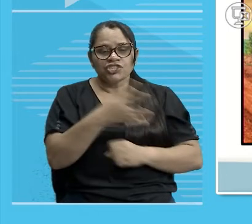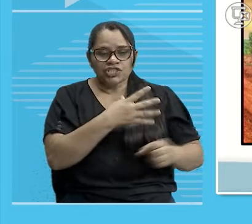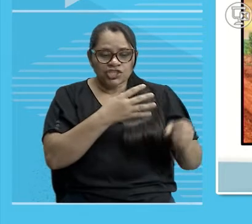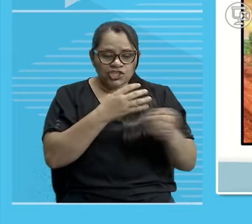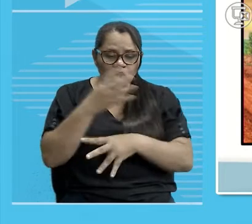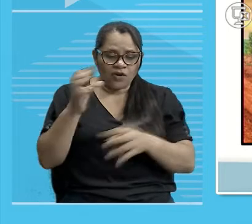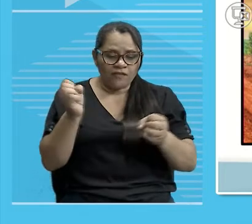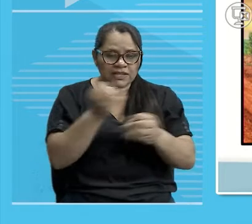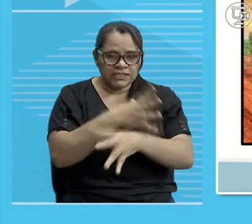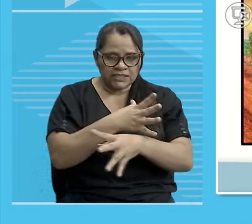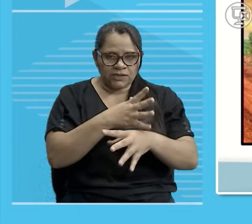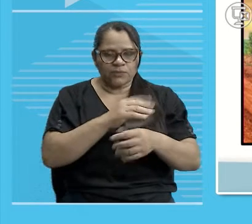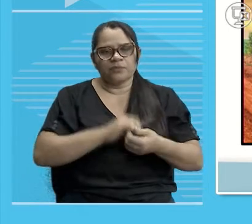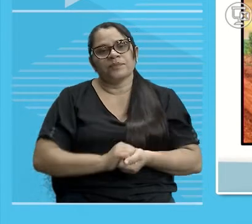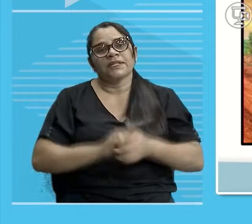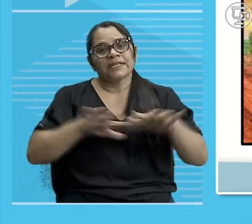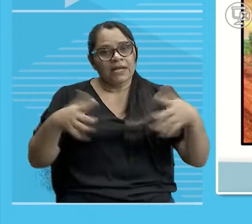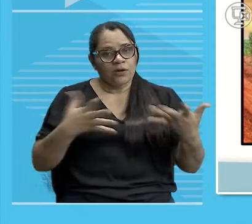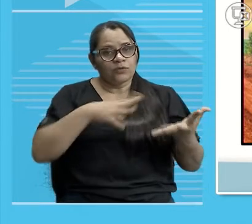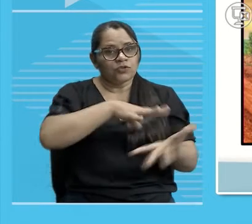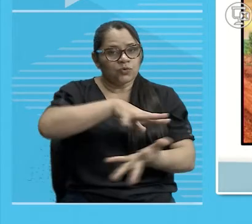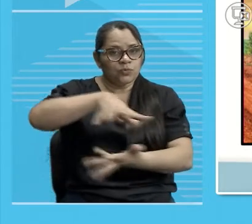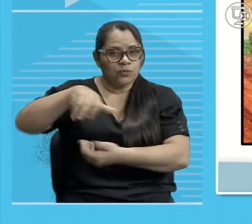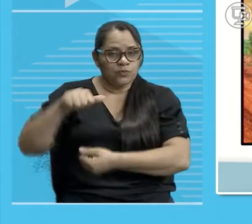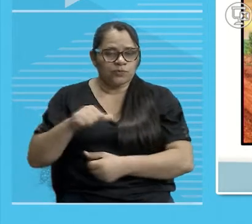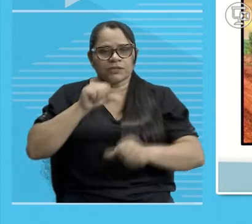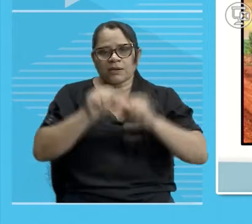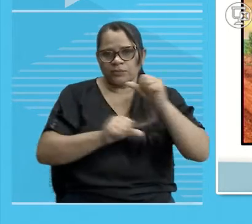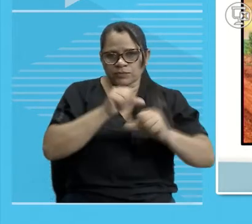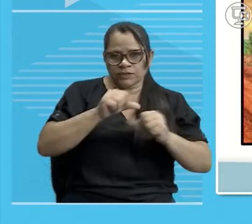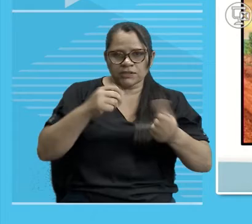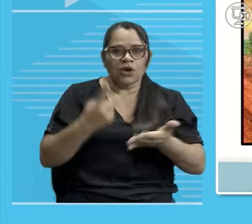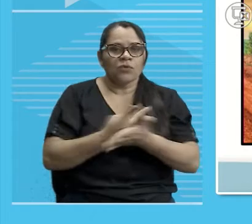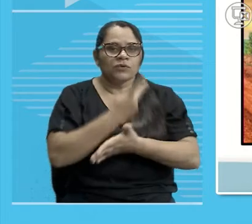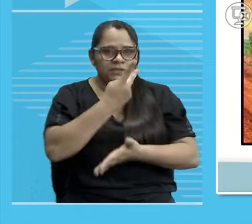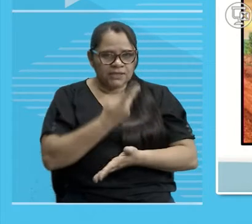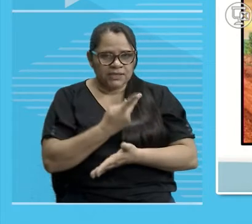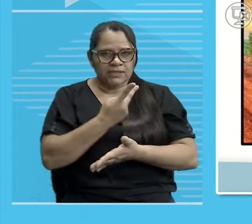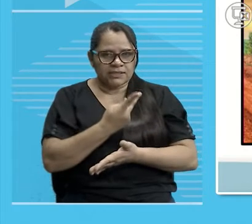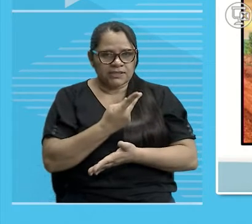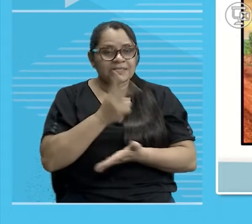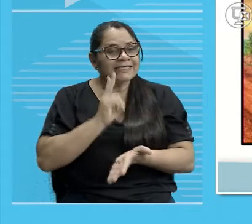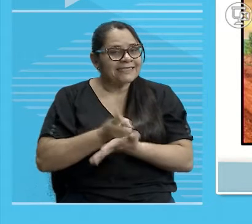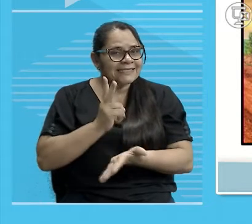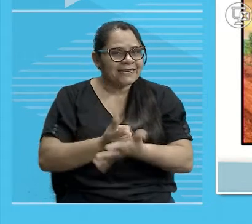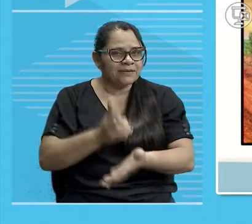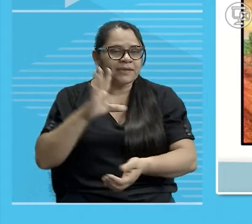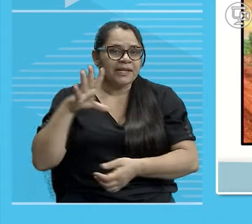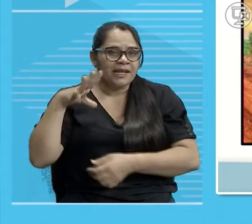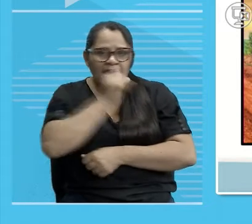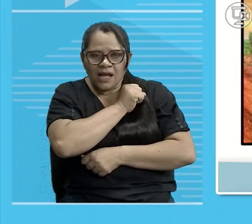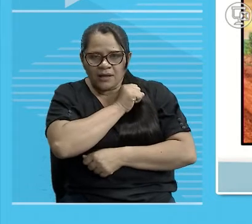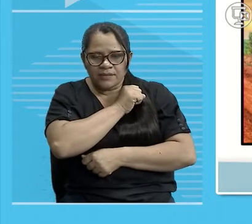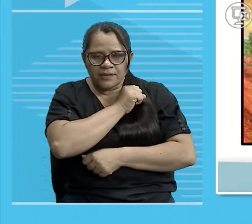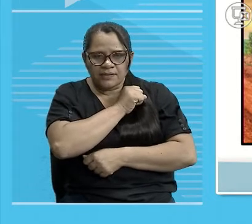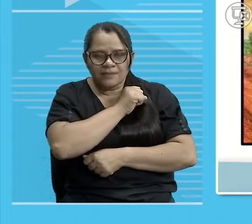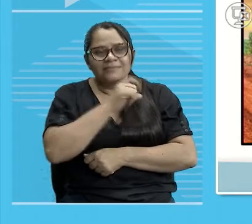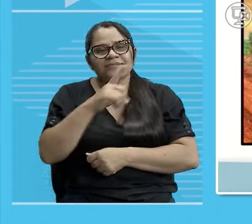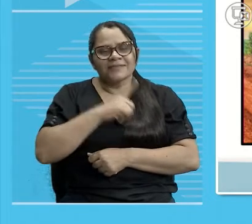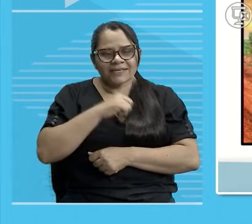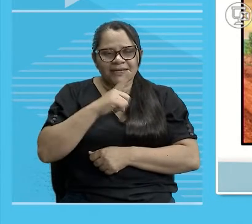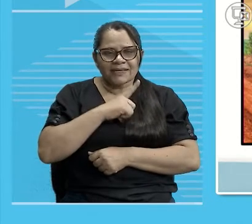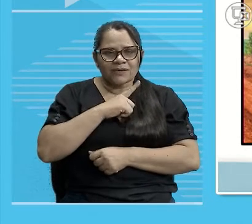no mundo em que as mudanças acontecem cada vez mais rápido há muita